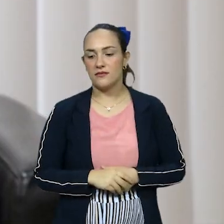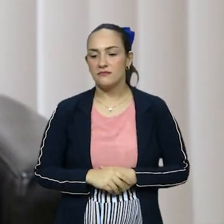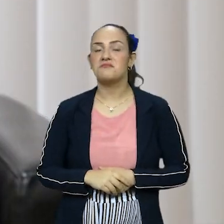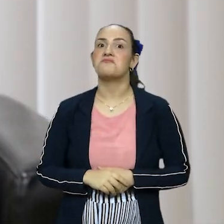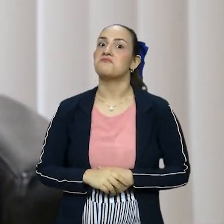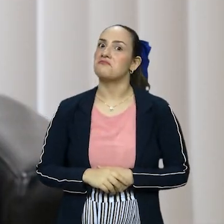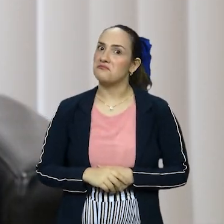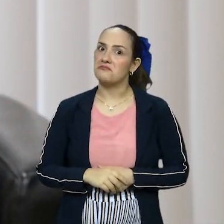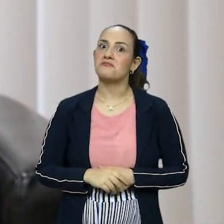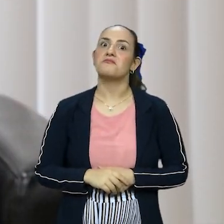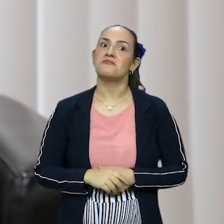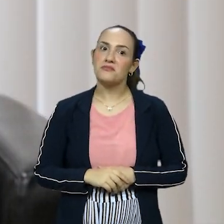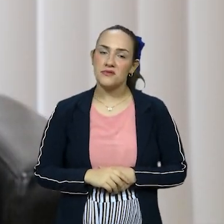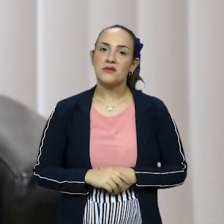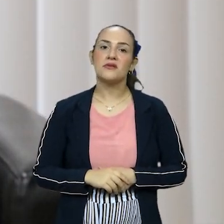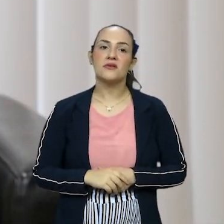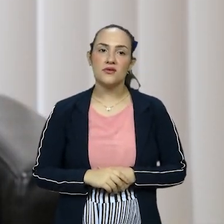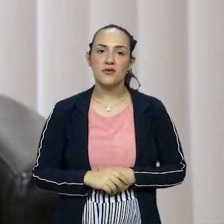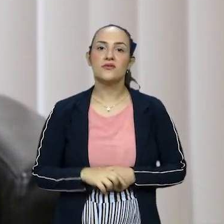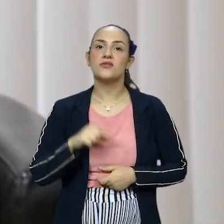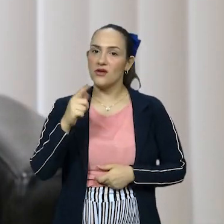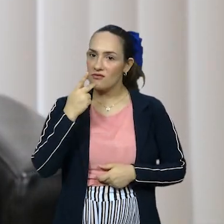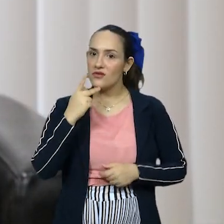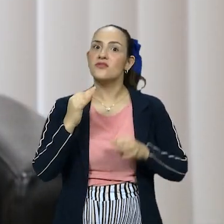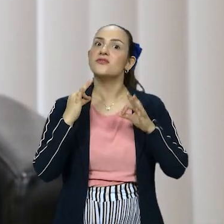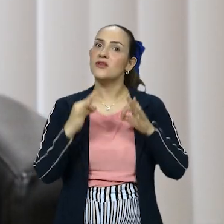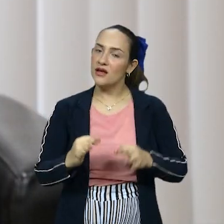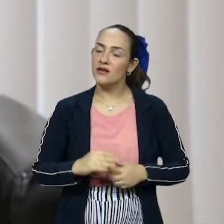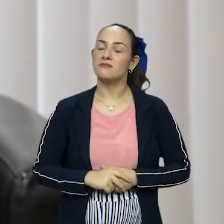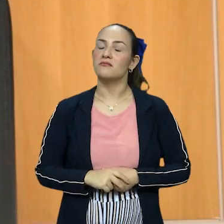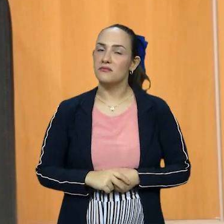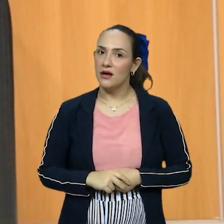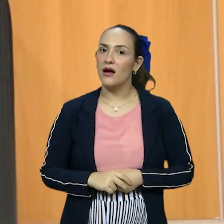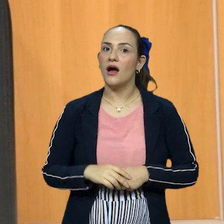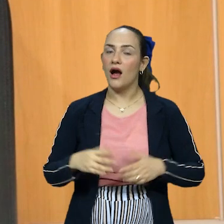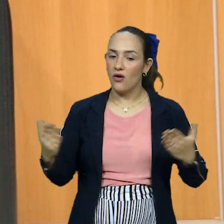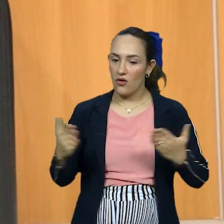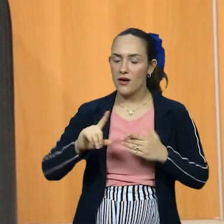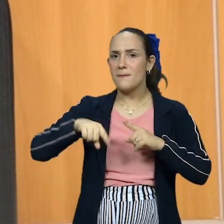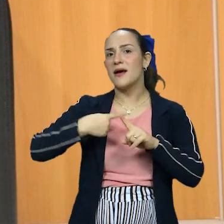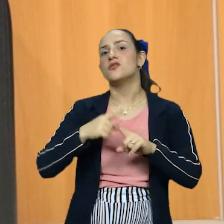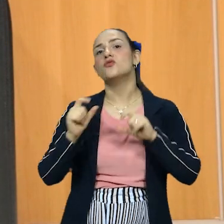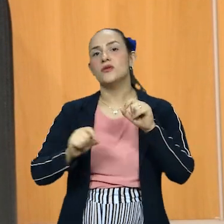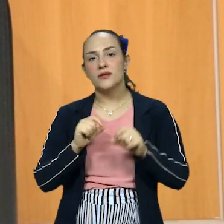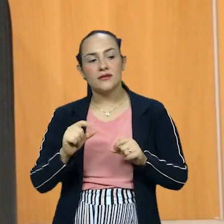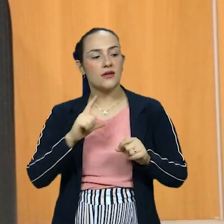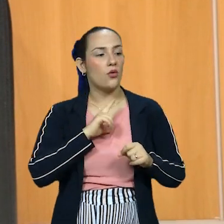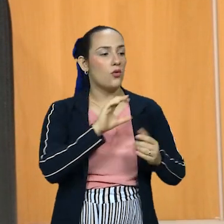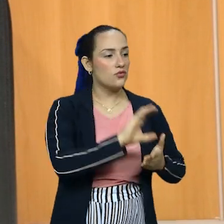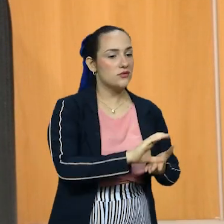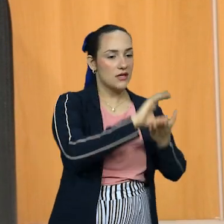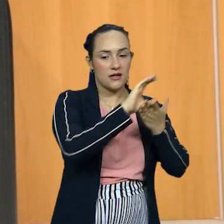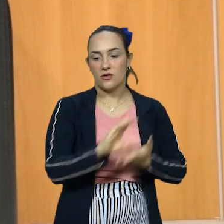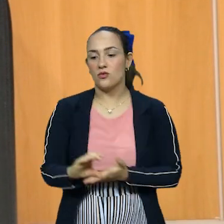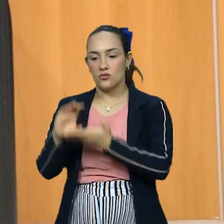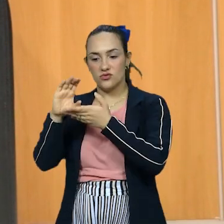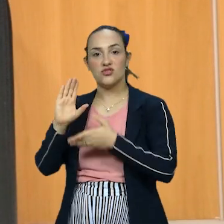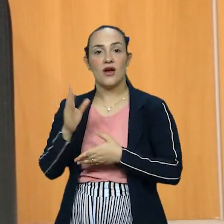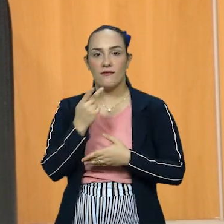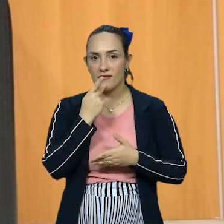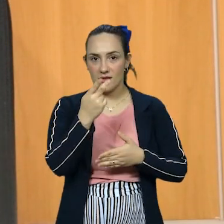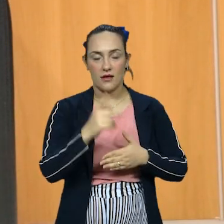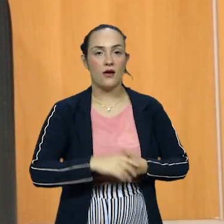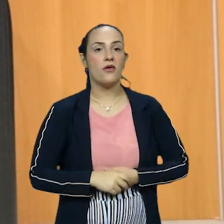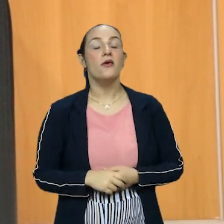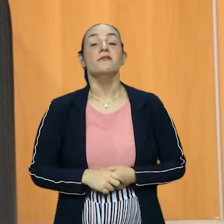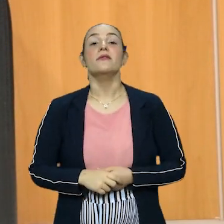senhor pôde abranger aí quais são os órgãos da Justiça Militar Estadual? Sim, os conselhos de justiça, como é